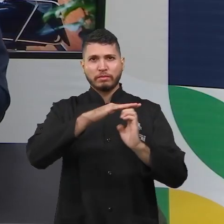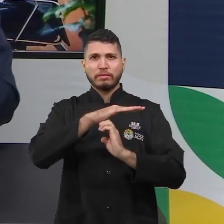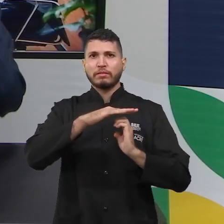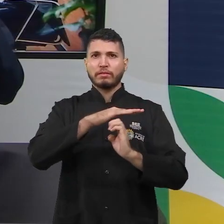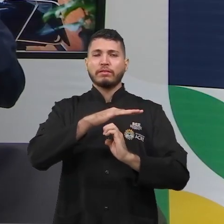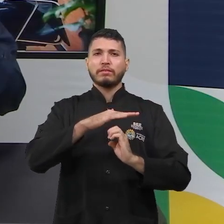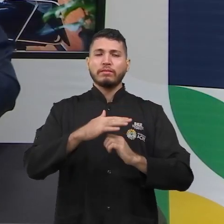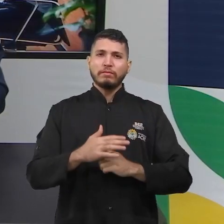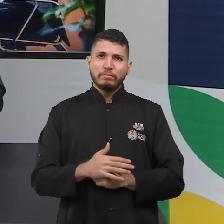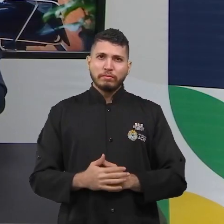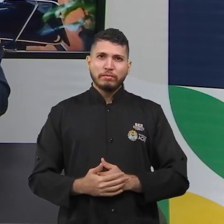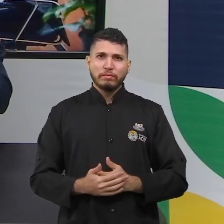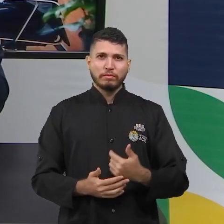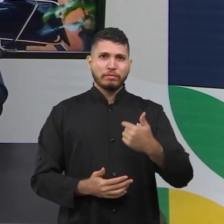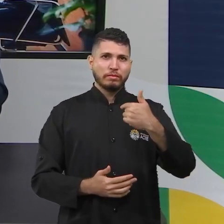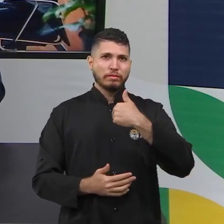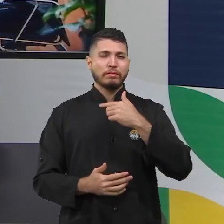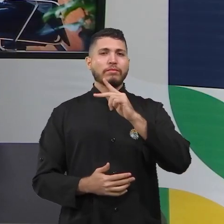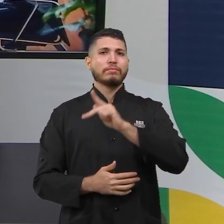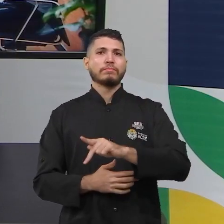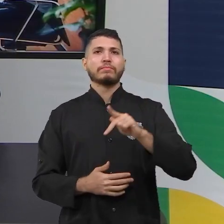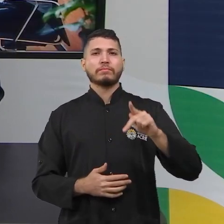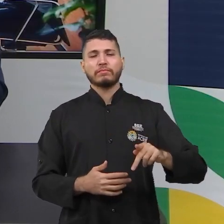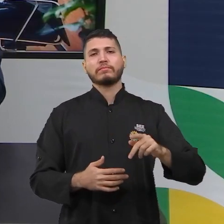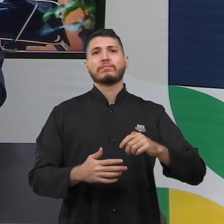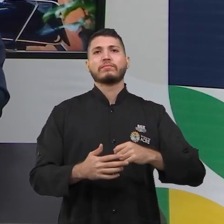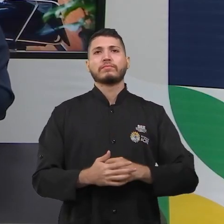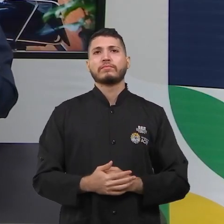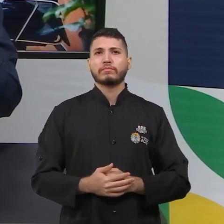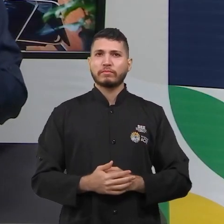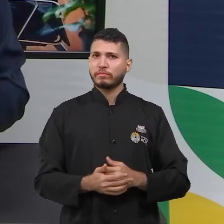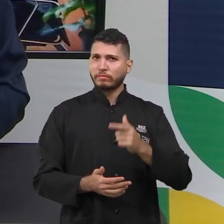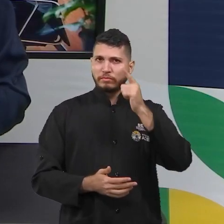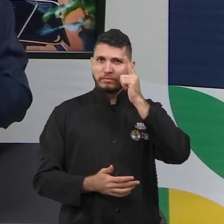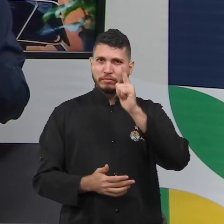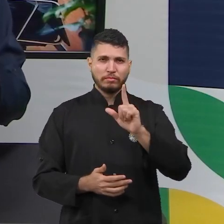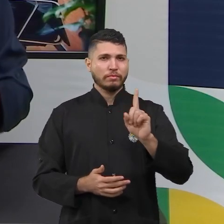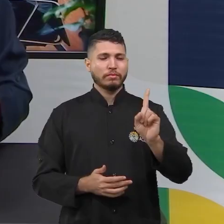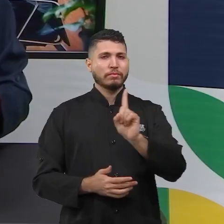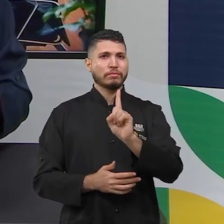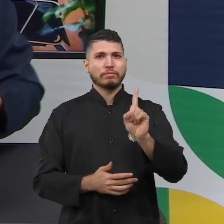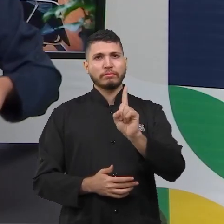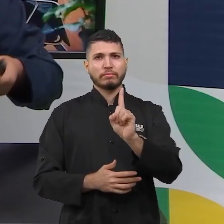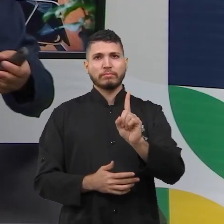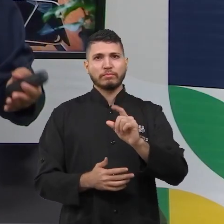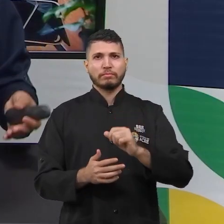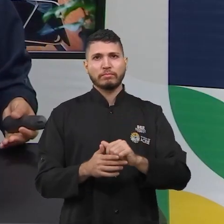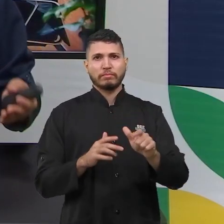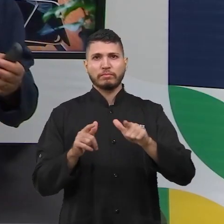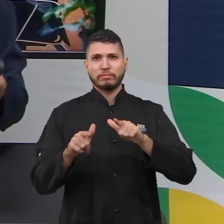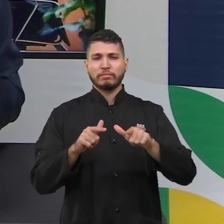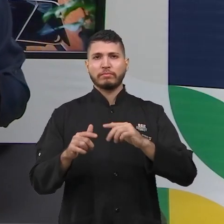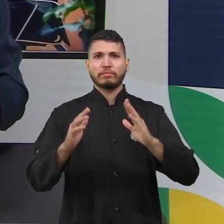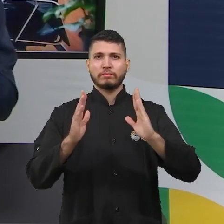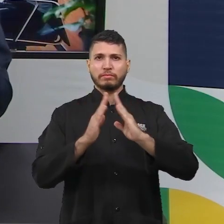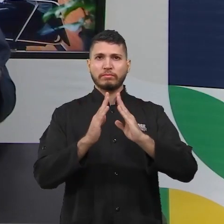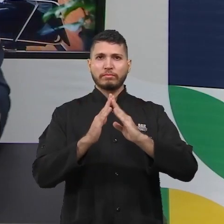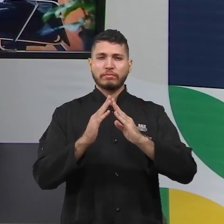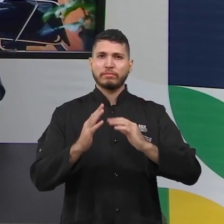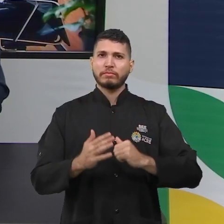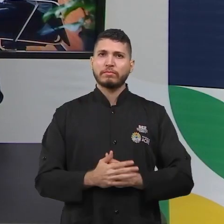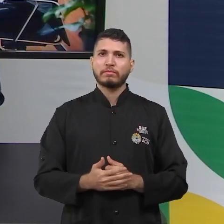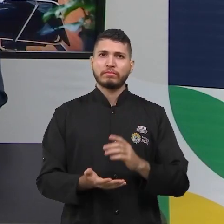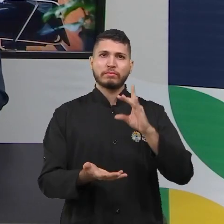eu, professora Jamaica, falo por mim. Eu não conseguiria trabalhar em casa, pessoal. Sim,